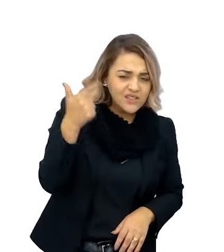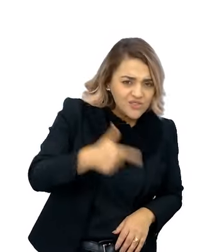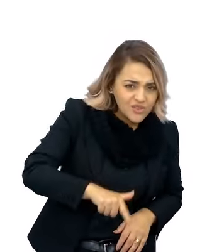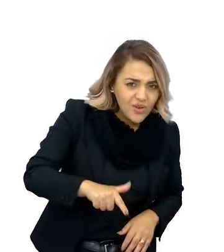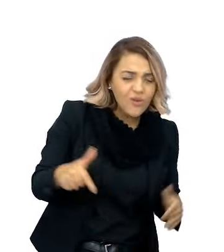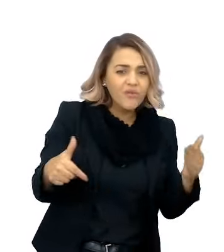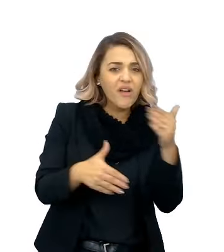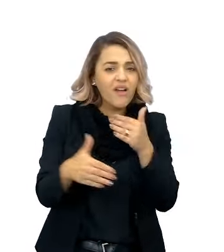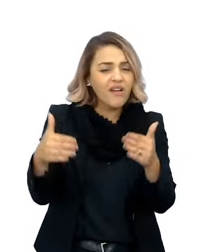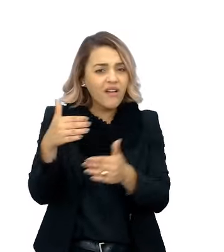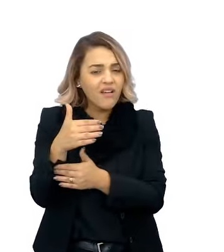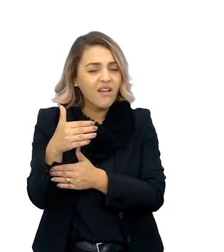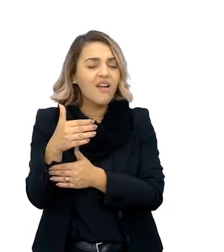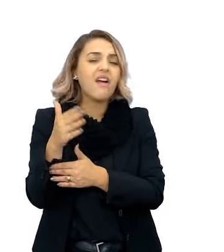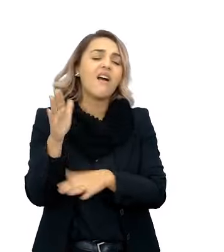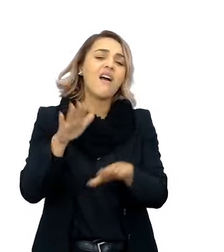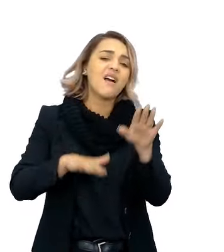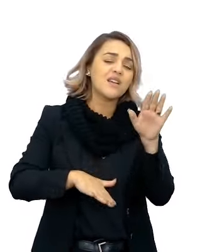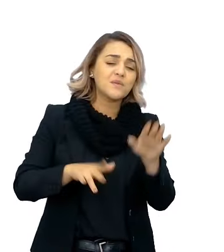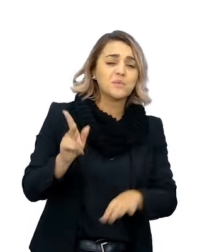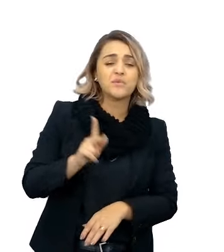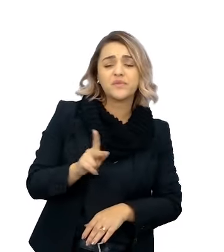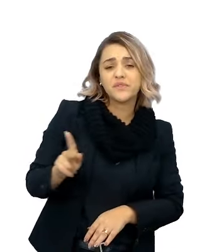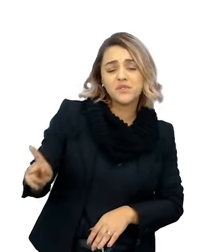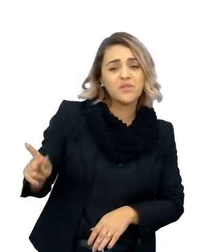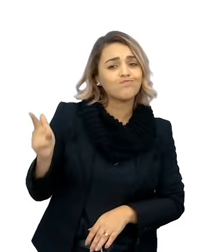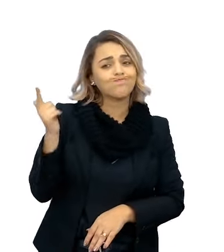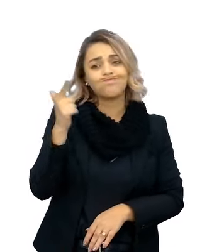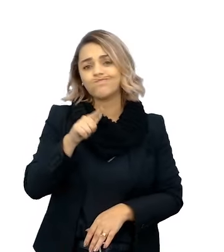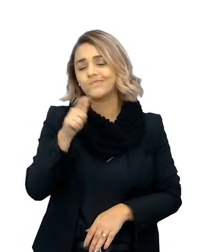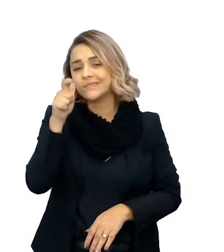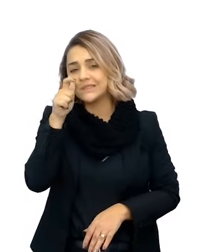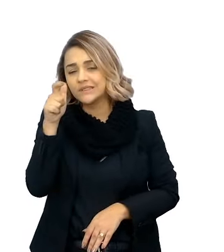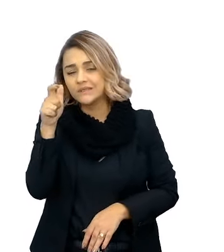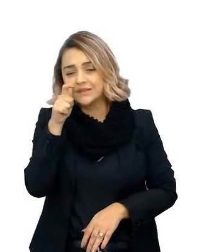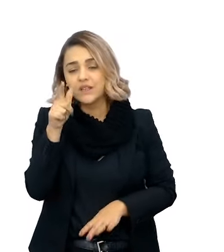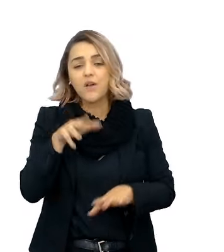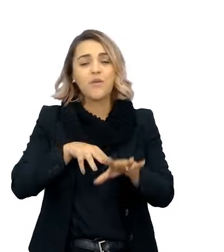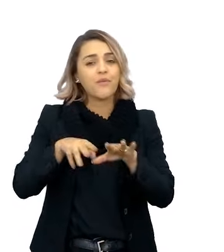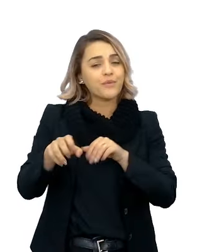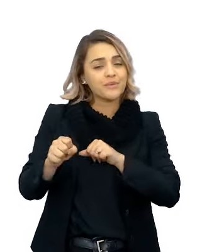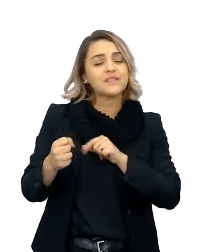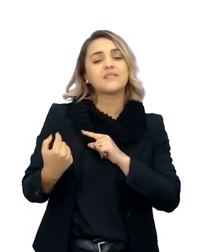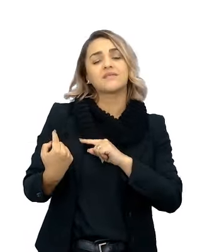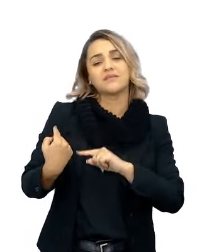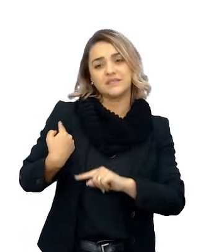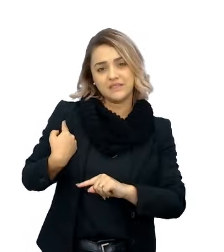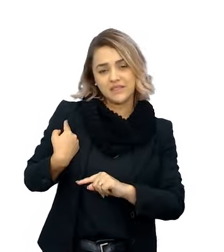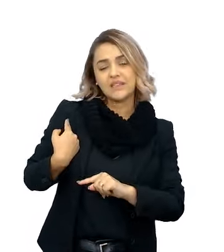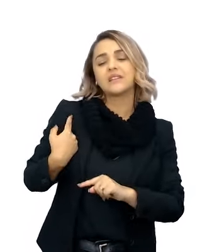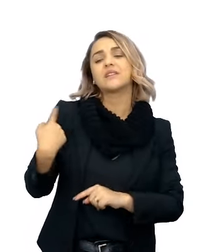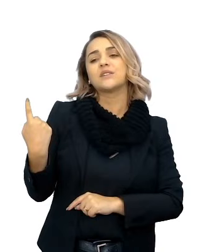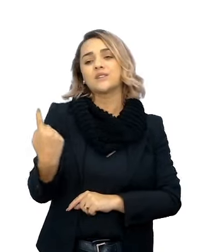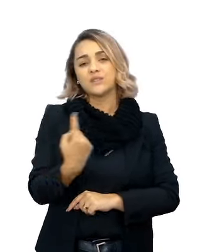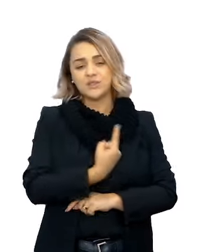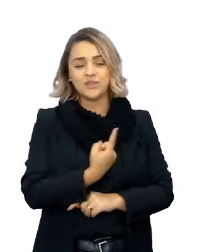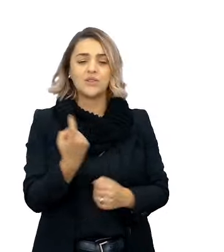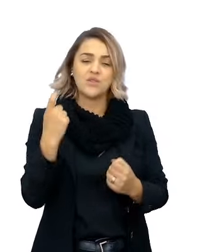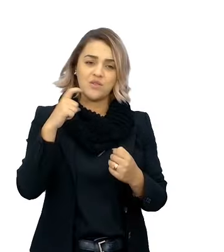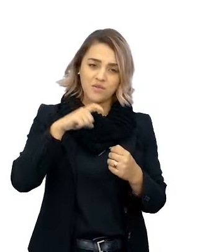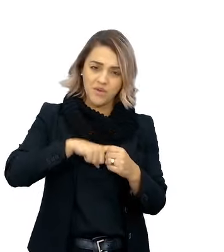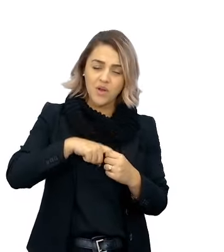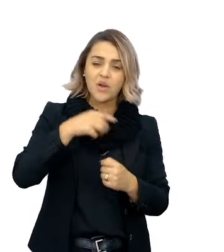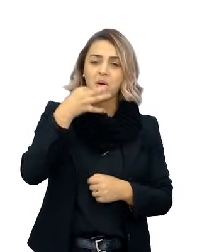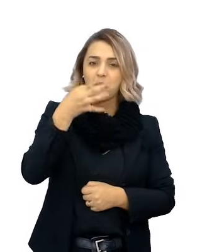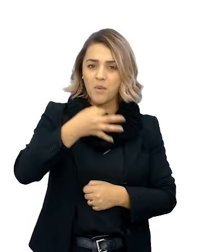slide, né? Às vezes algum professor não pôde assistir na formação passada, então a gente volta a